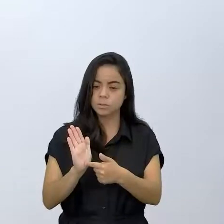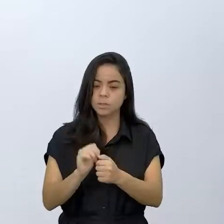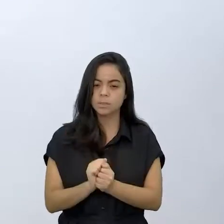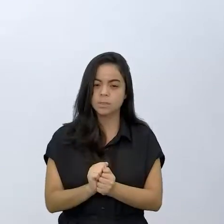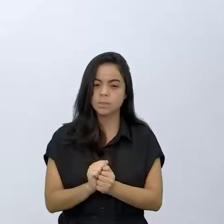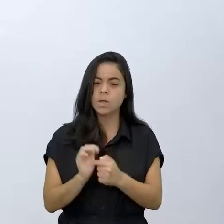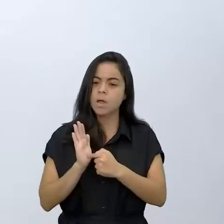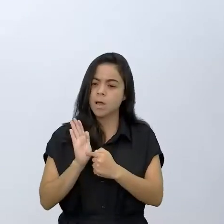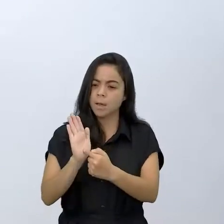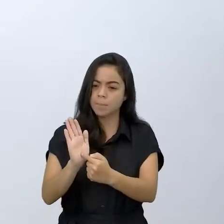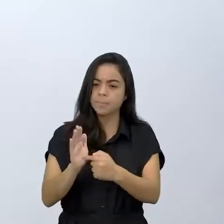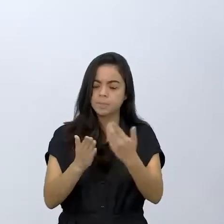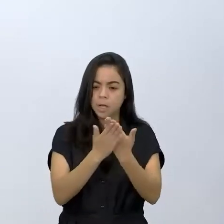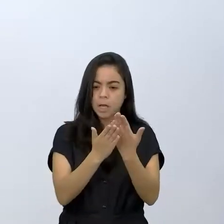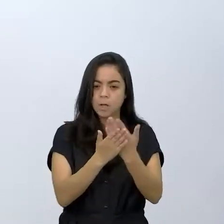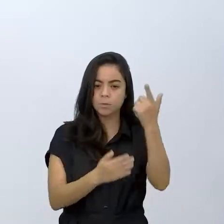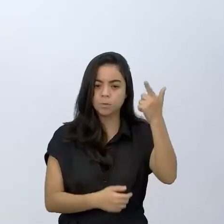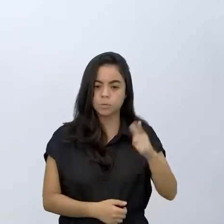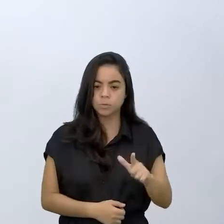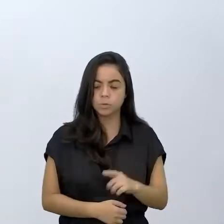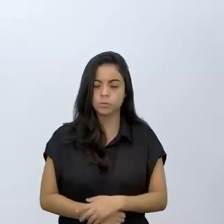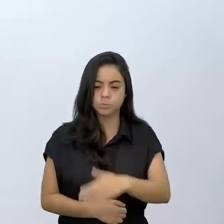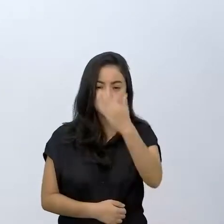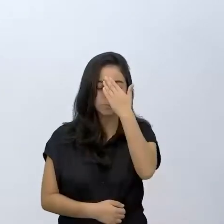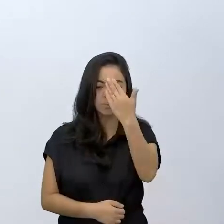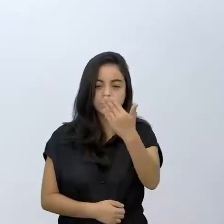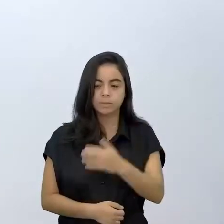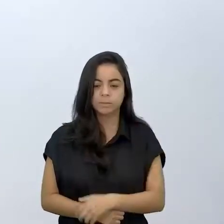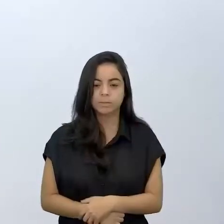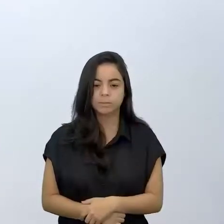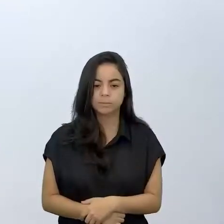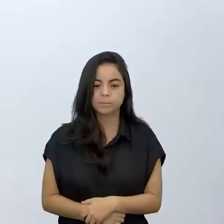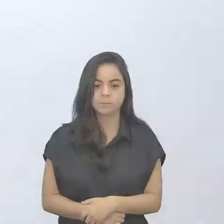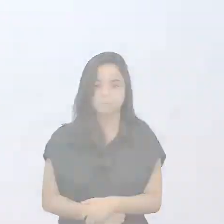eu apresento essa reprise, tá certo? Valeu e um abraço.